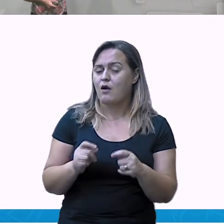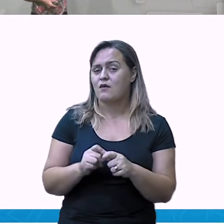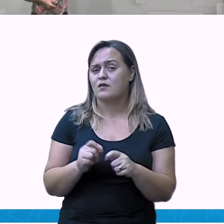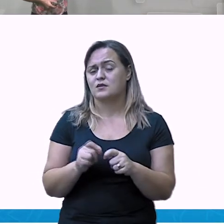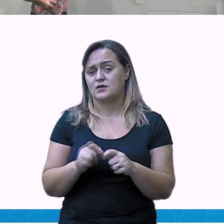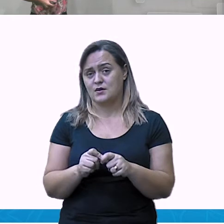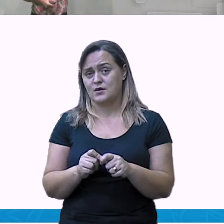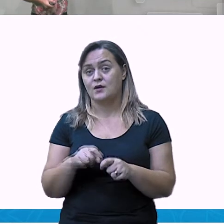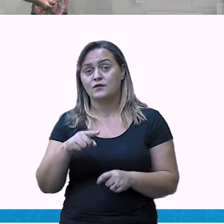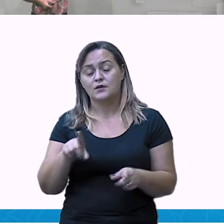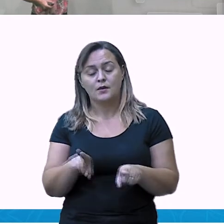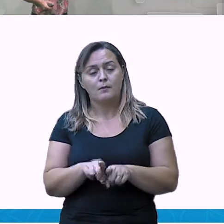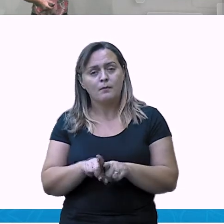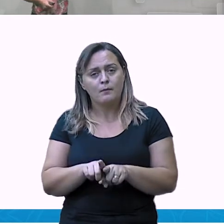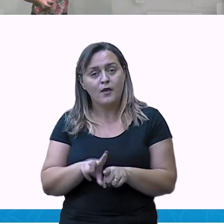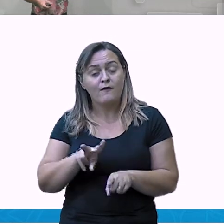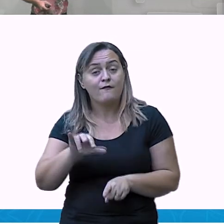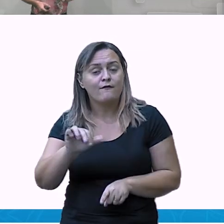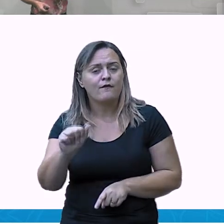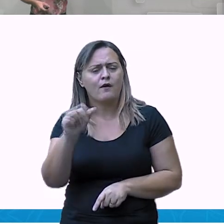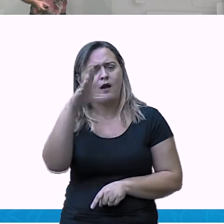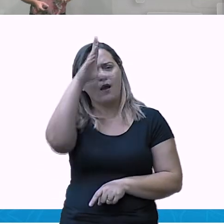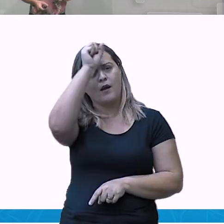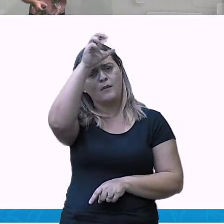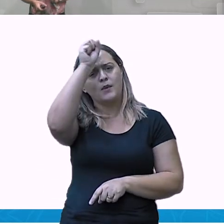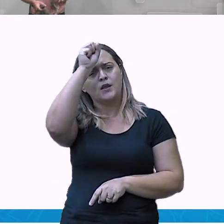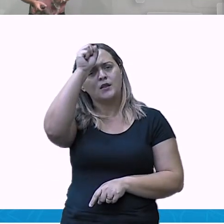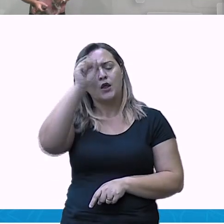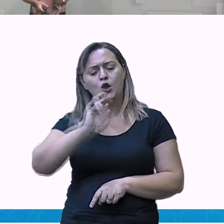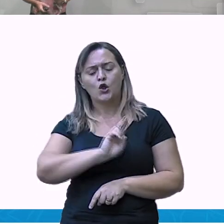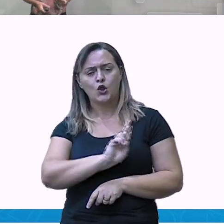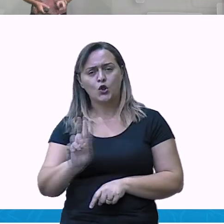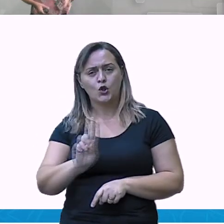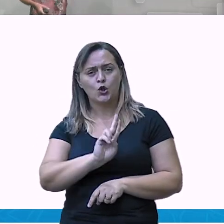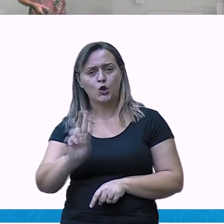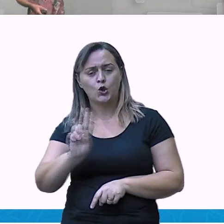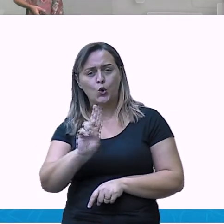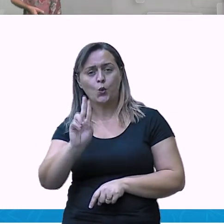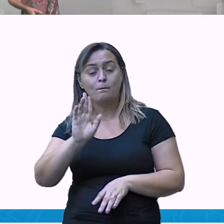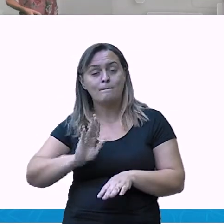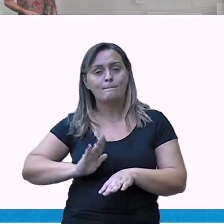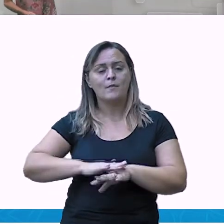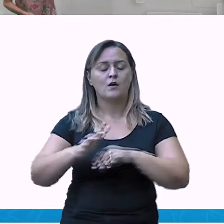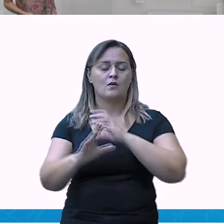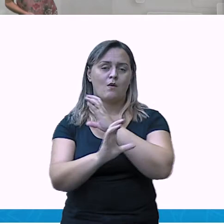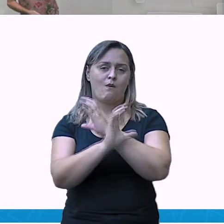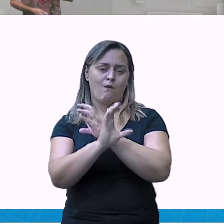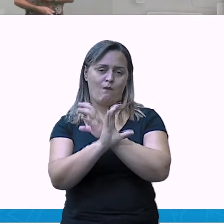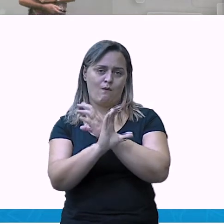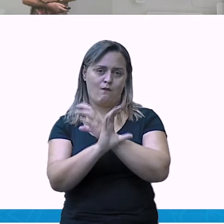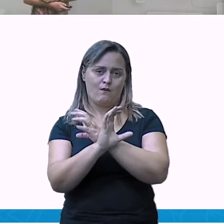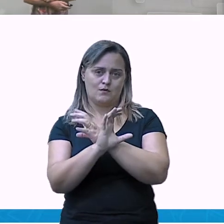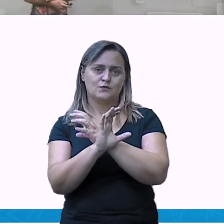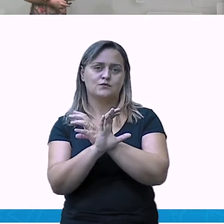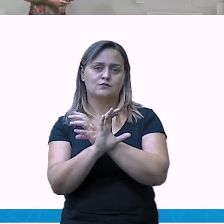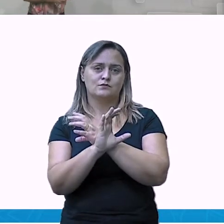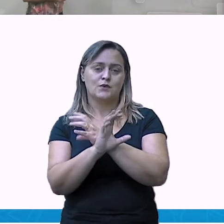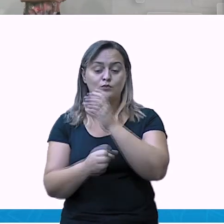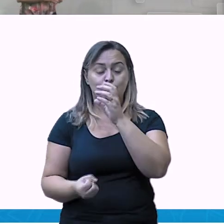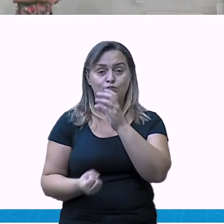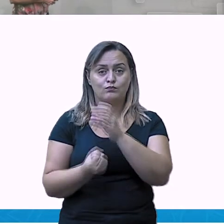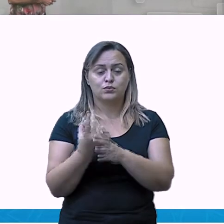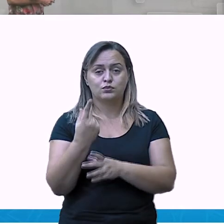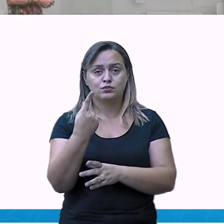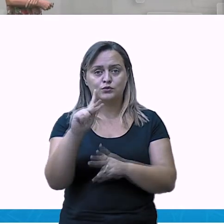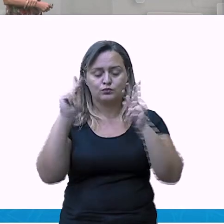vai aprender os nomes de muitos outros ossos que constituem o seu organismo, o